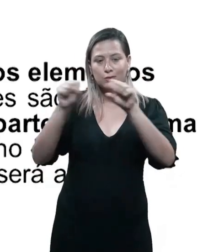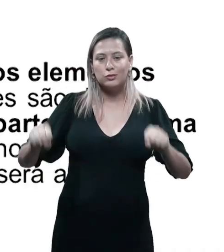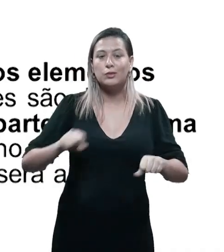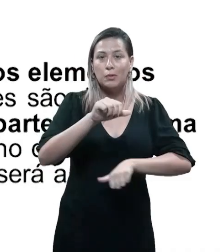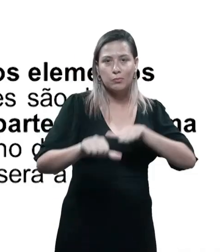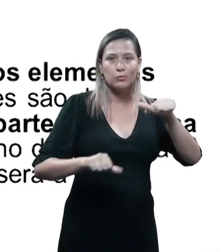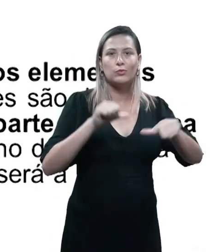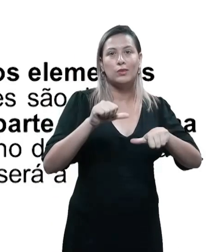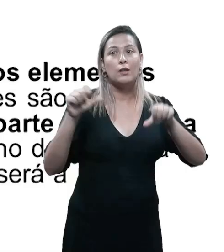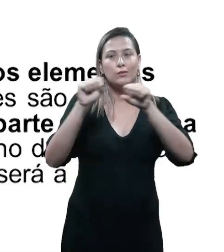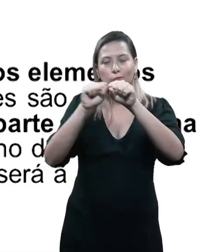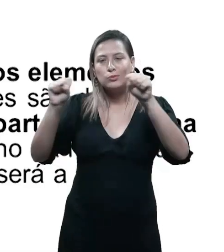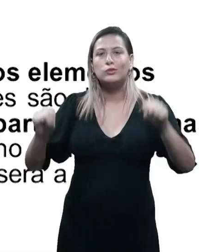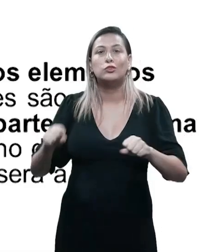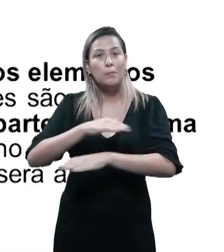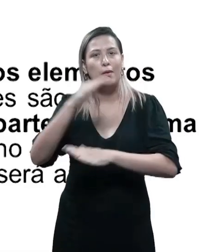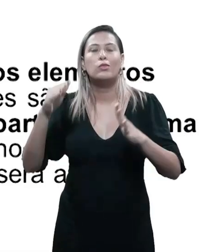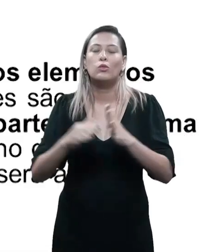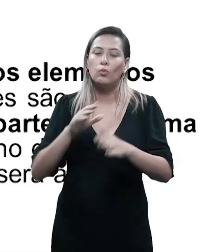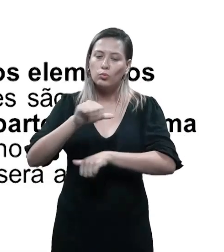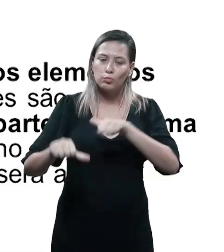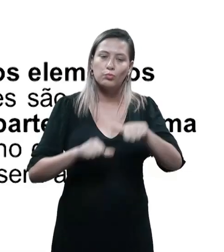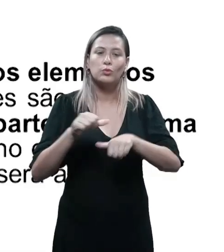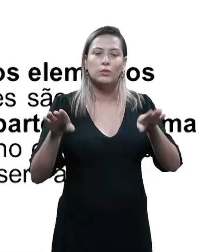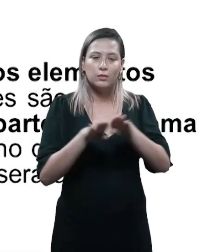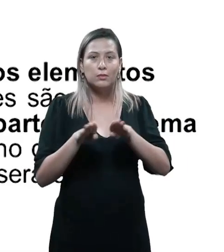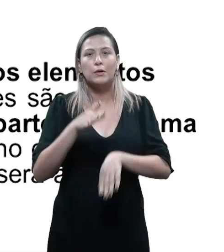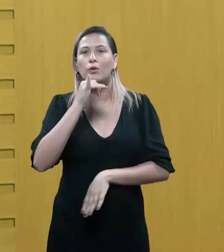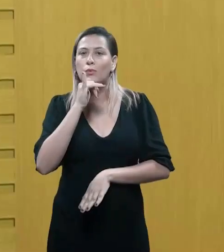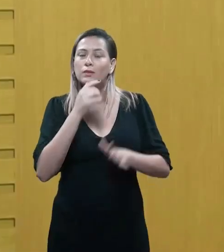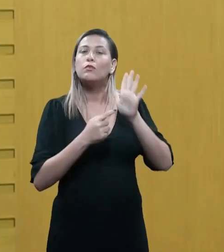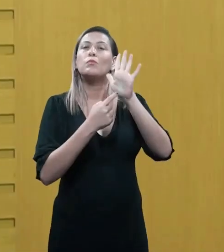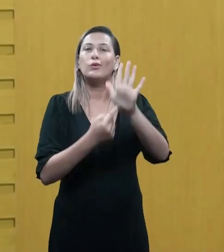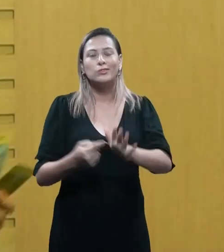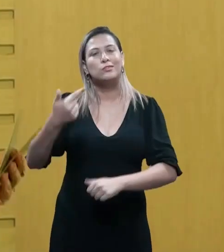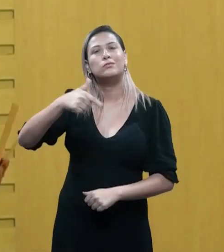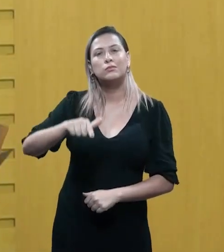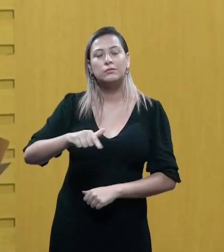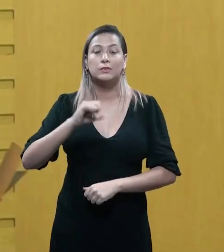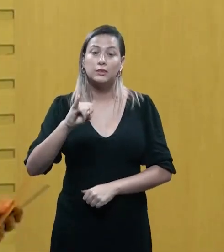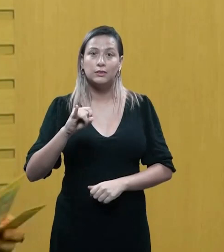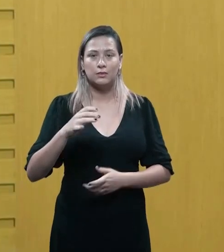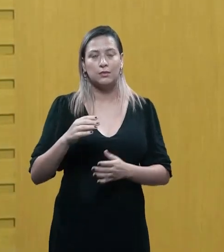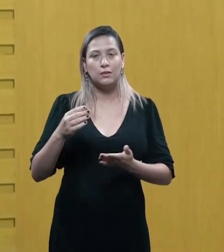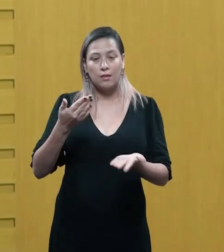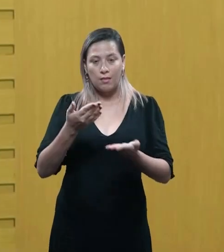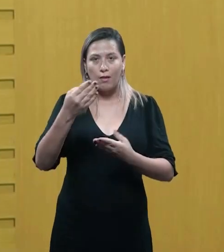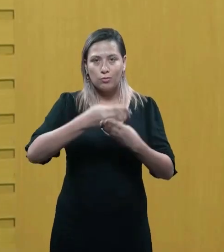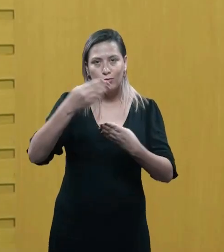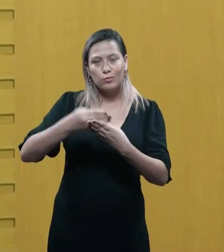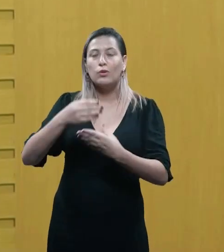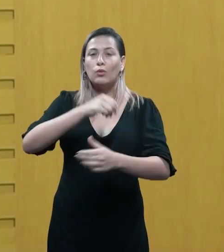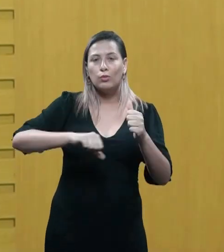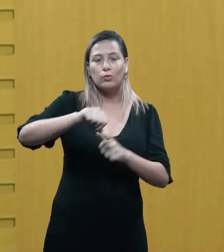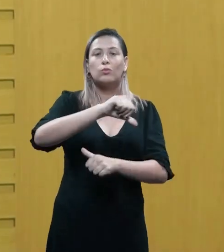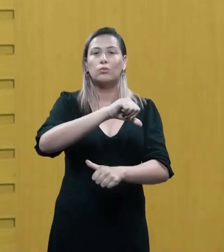modificada, todo o sistema muda. Esse exemplo aqui que eu trouxe, que eu coloco mais uma vez. Se você troca as cartas